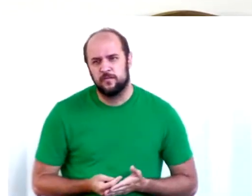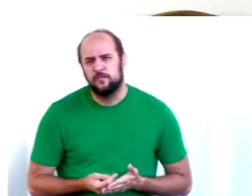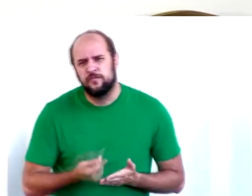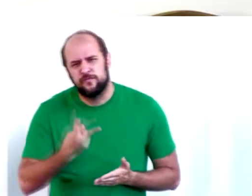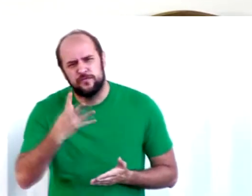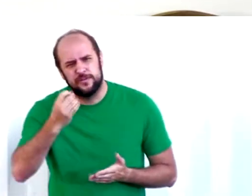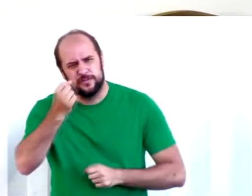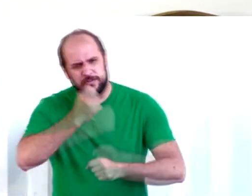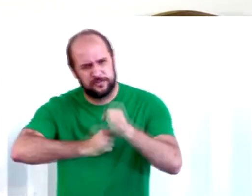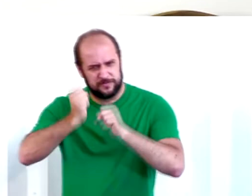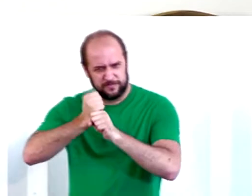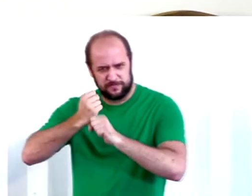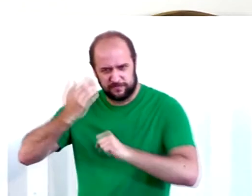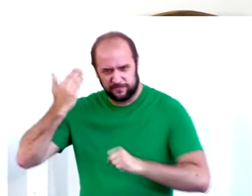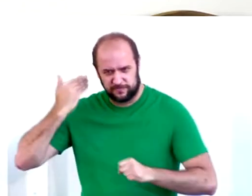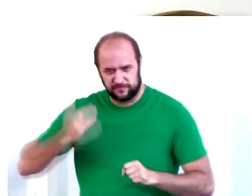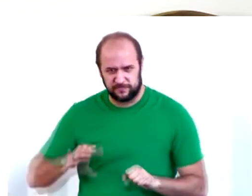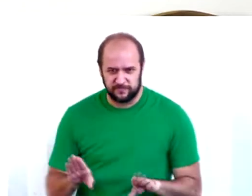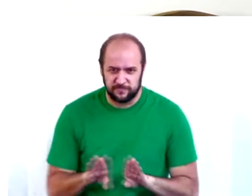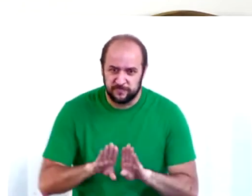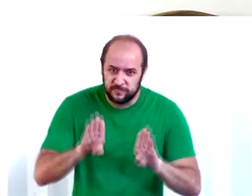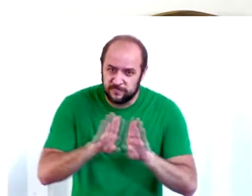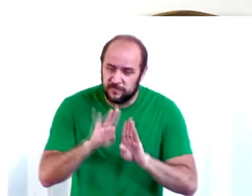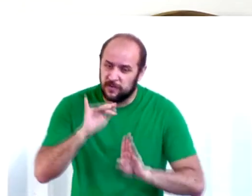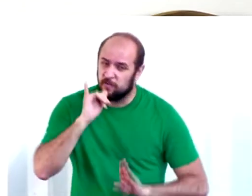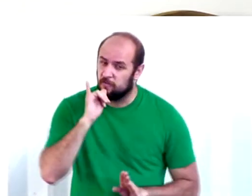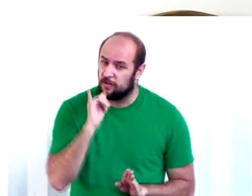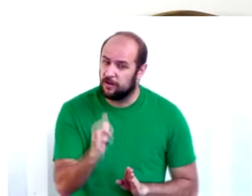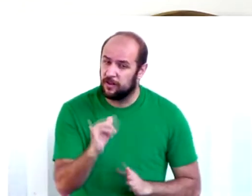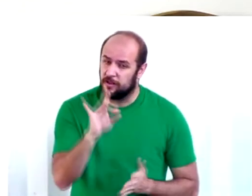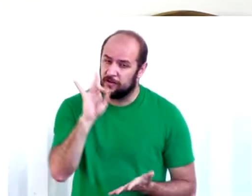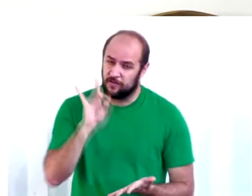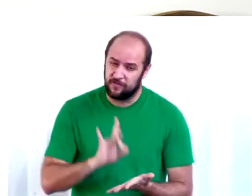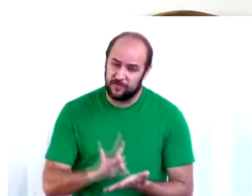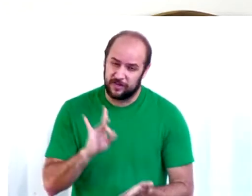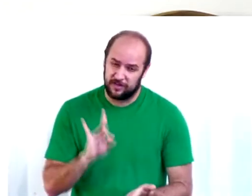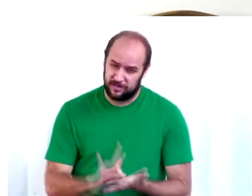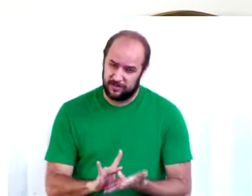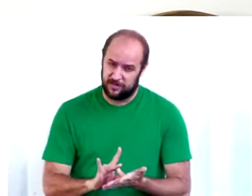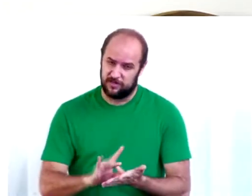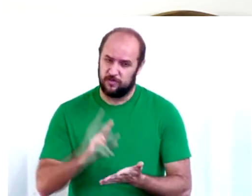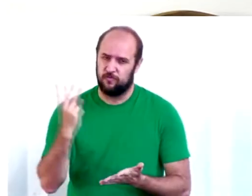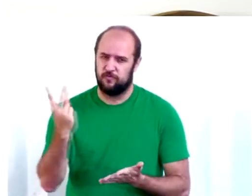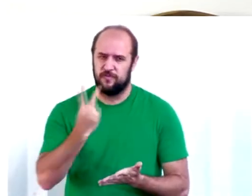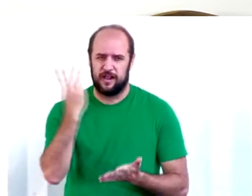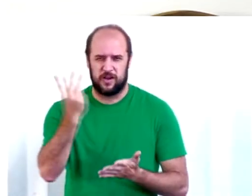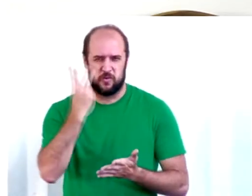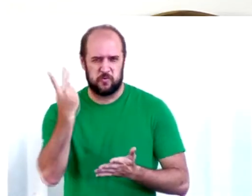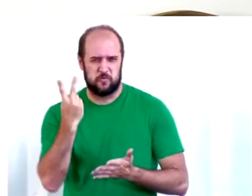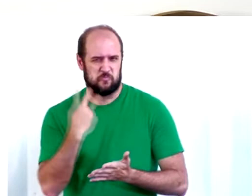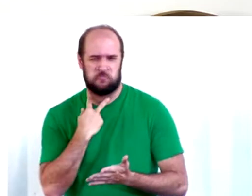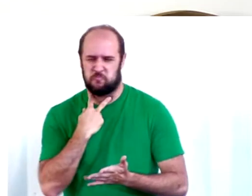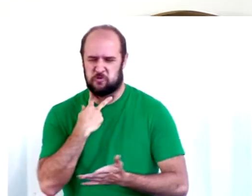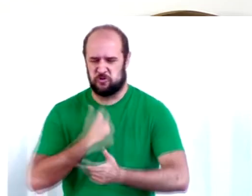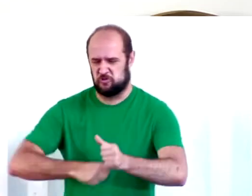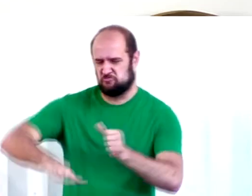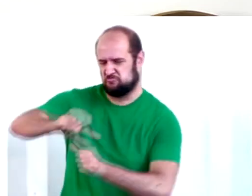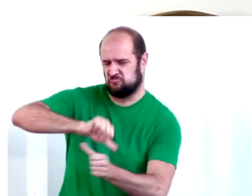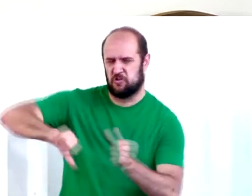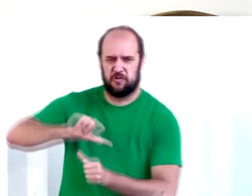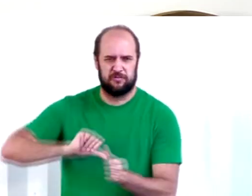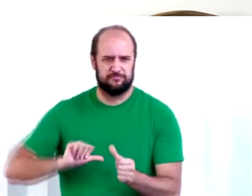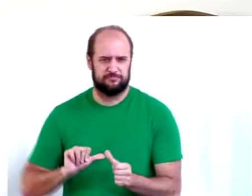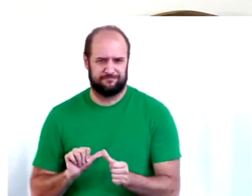ele também falou que a verdade é um valor que não pode ser negociado jamais. Por isso